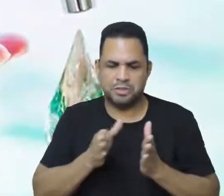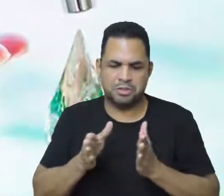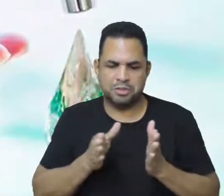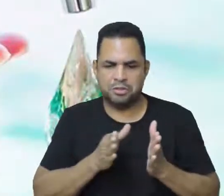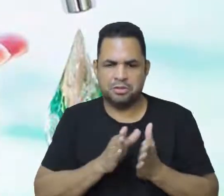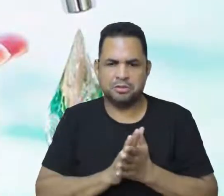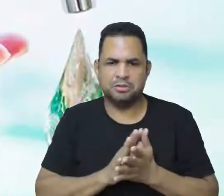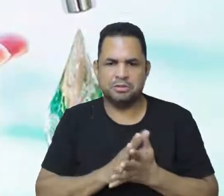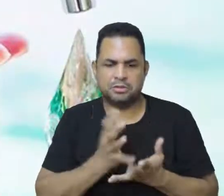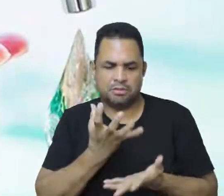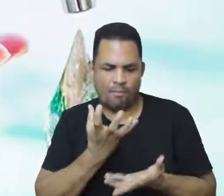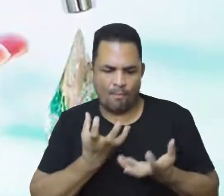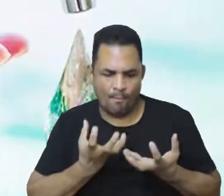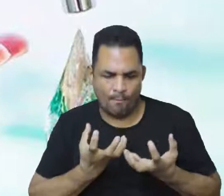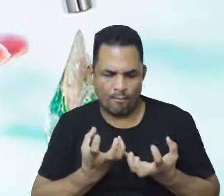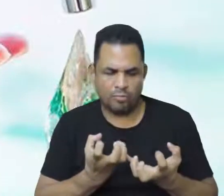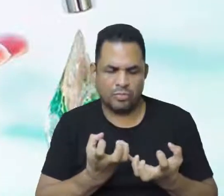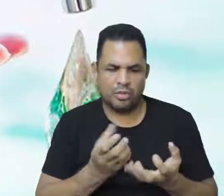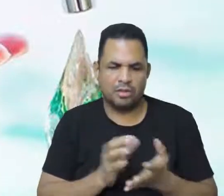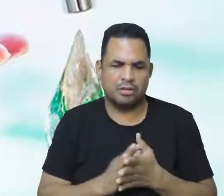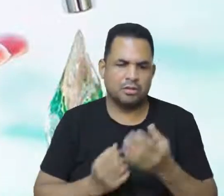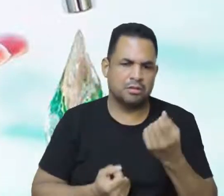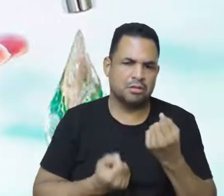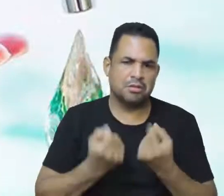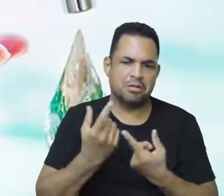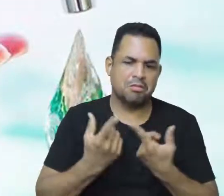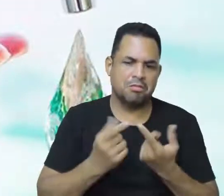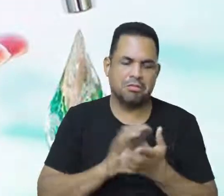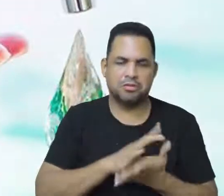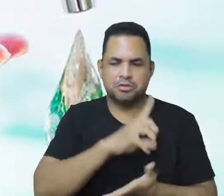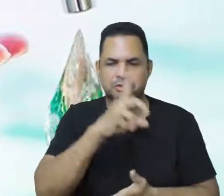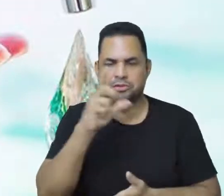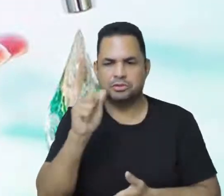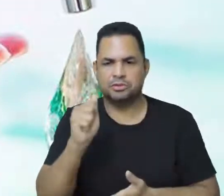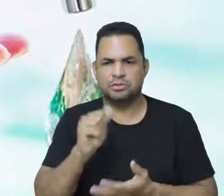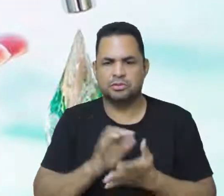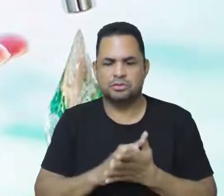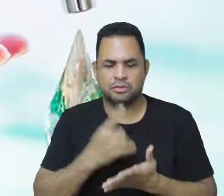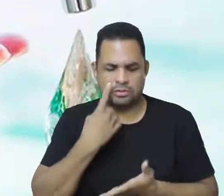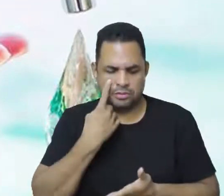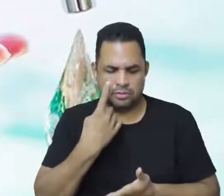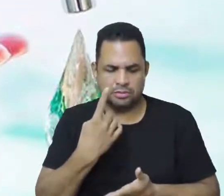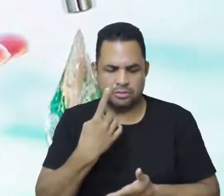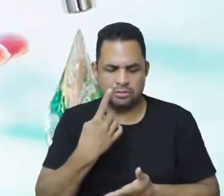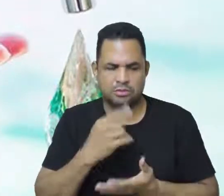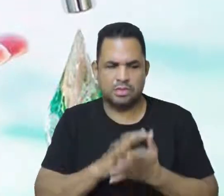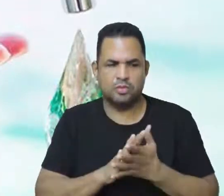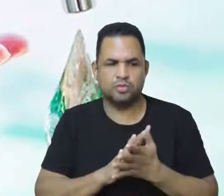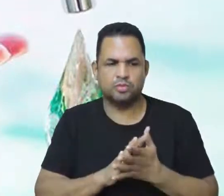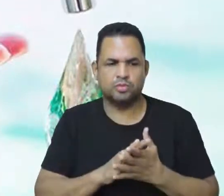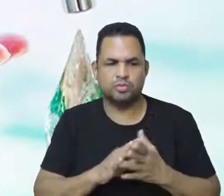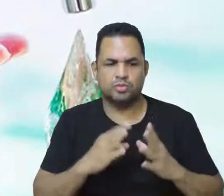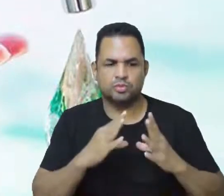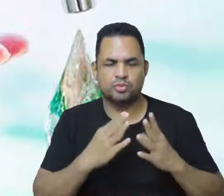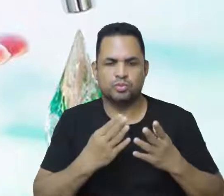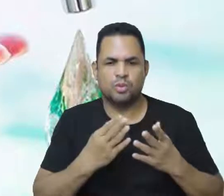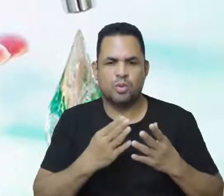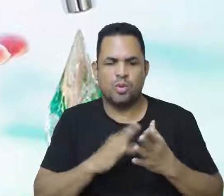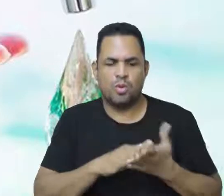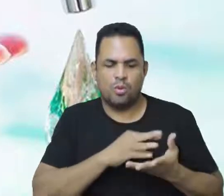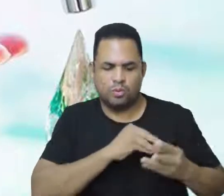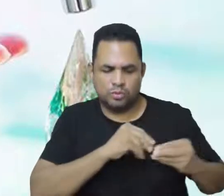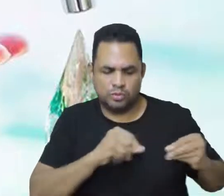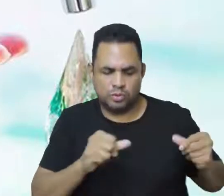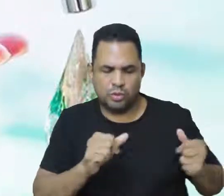estiagem, em alguns dias, nós observamos até o sol com uma coloração diferente, por causa